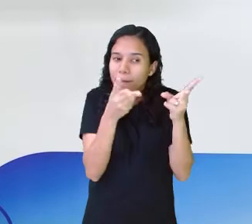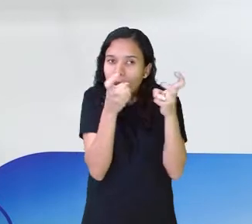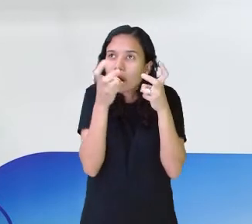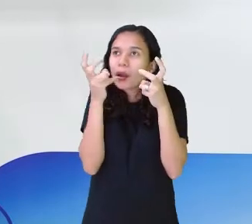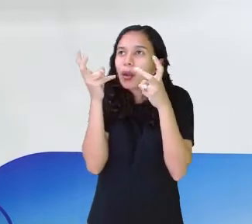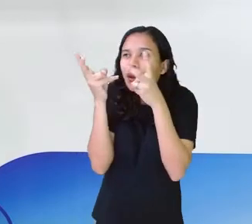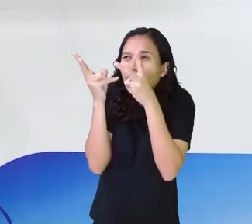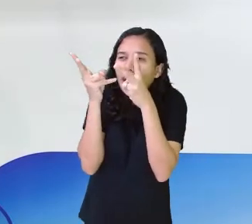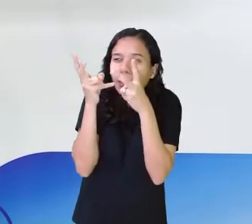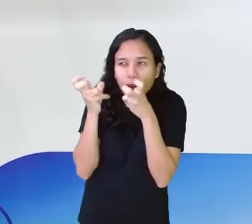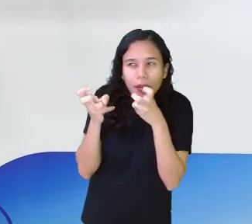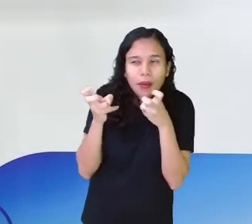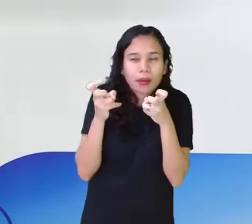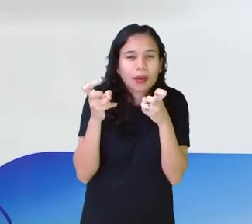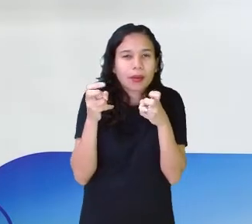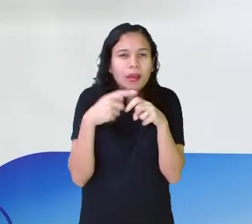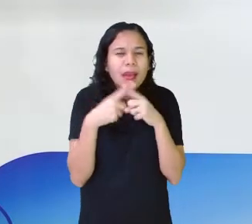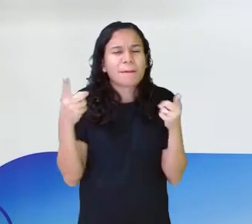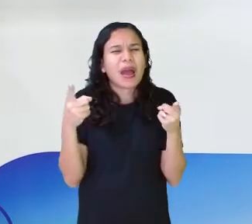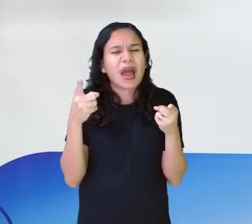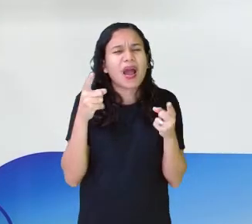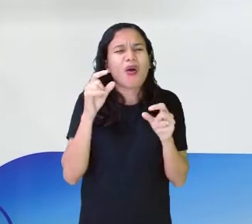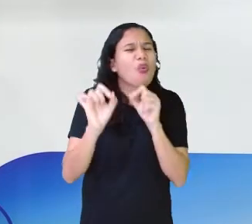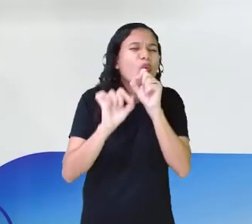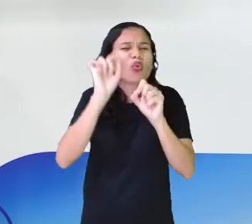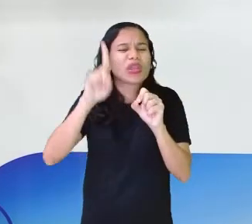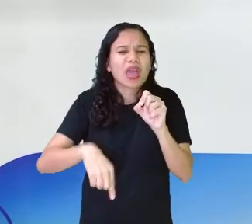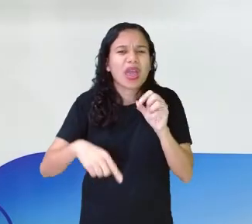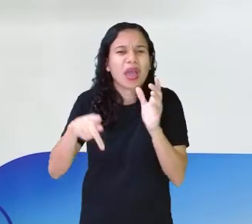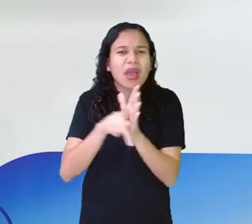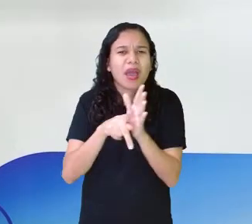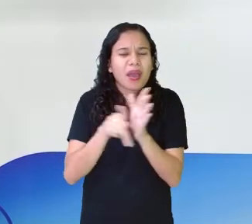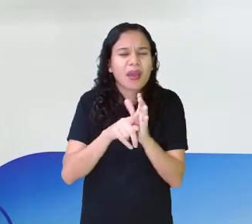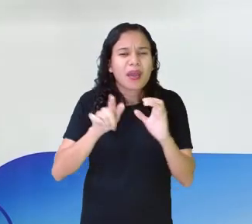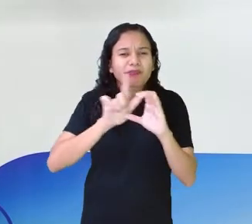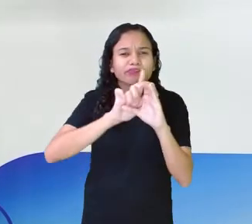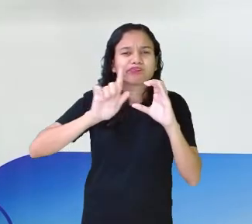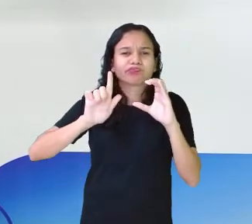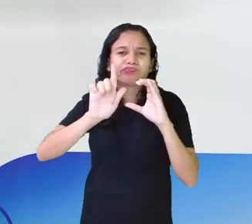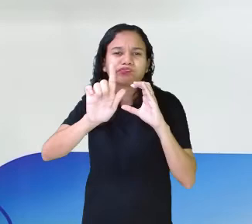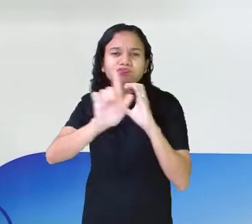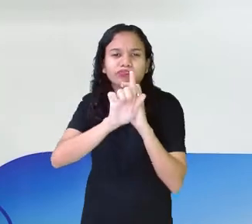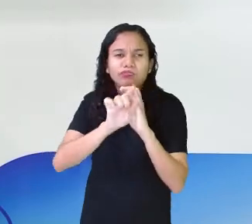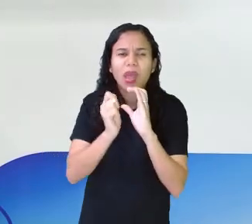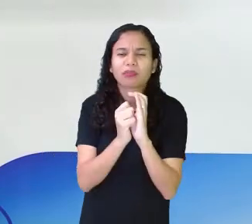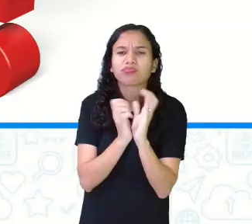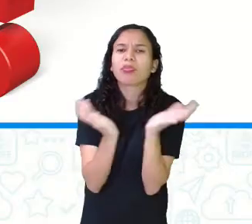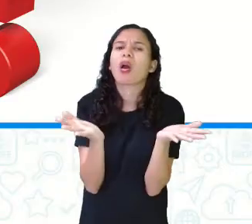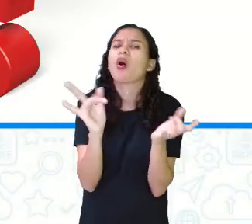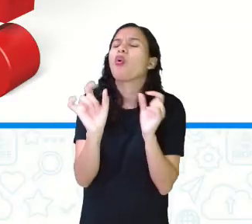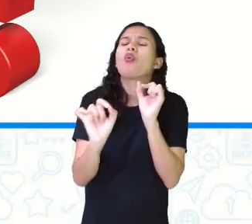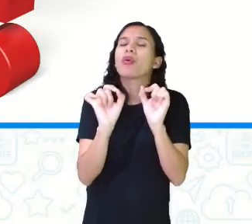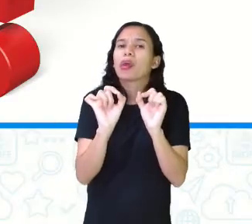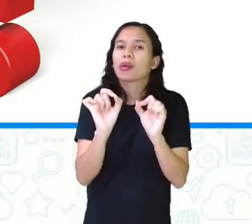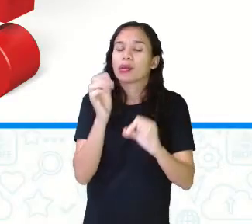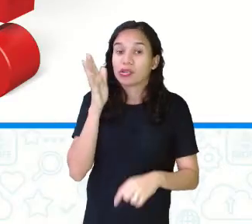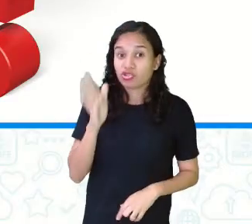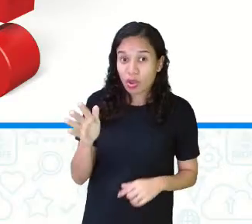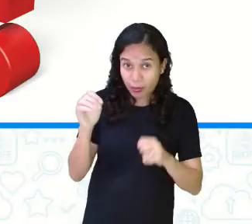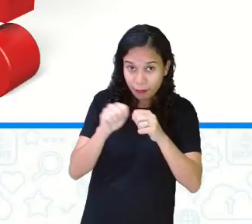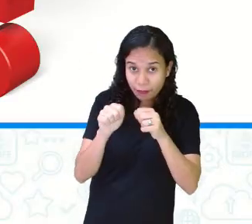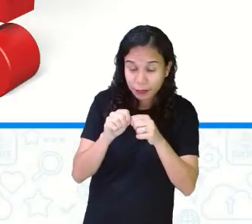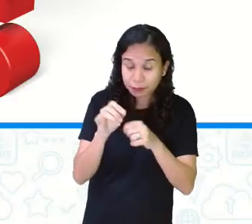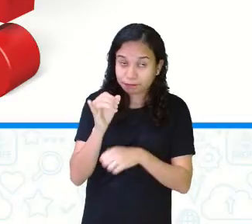identificar. E planificação de figuras, o que é que vocês acham que é? Vocês já